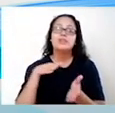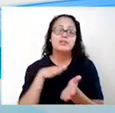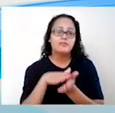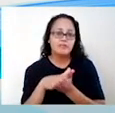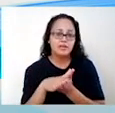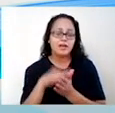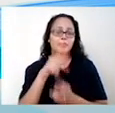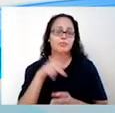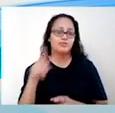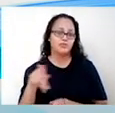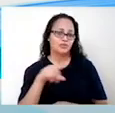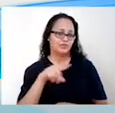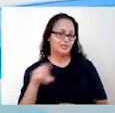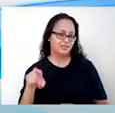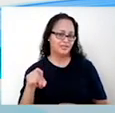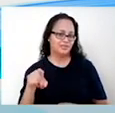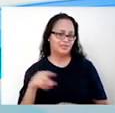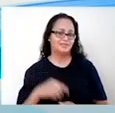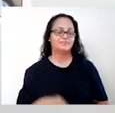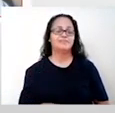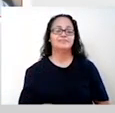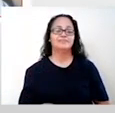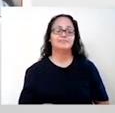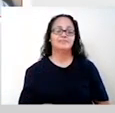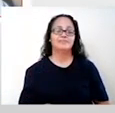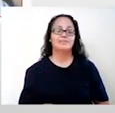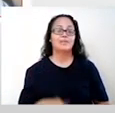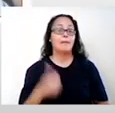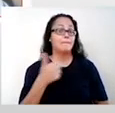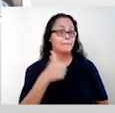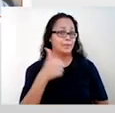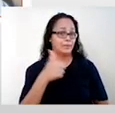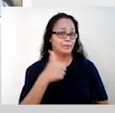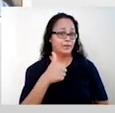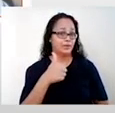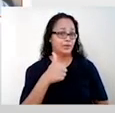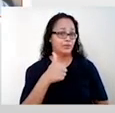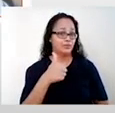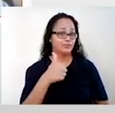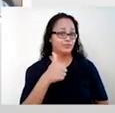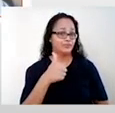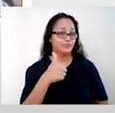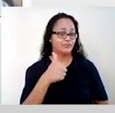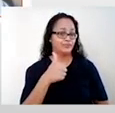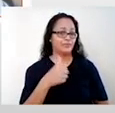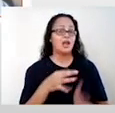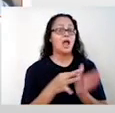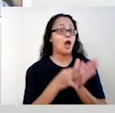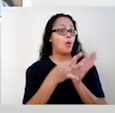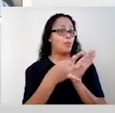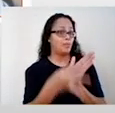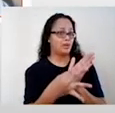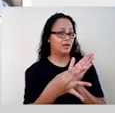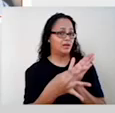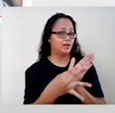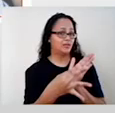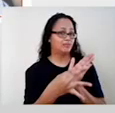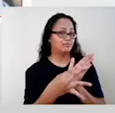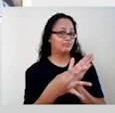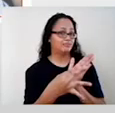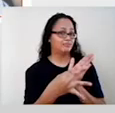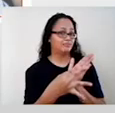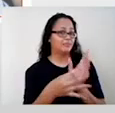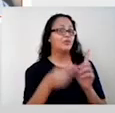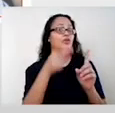de vocês, tá? Vamos lá? Primeira coisa, nós vamos ver então a opinião, algumas falas